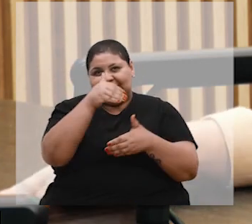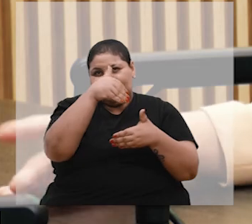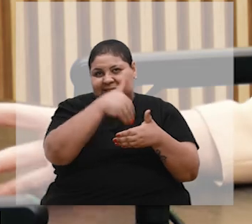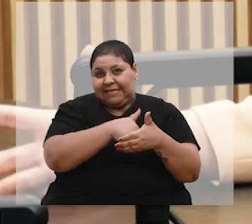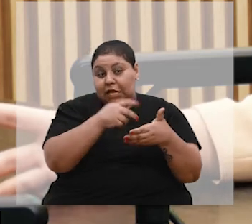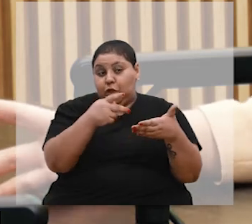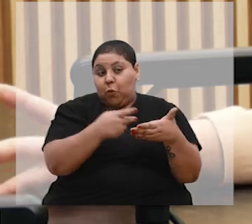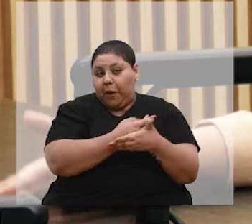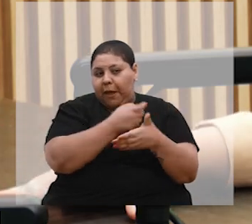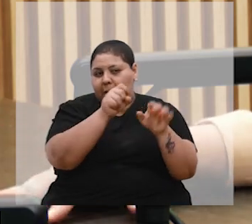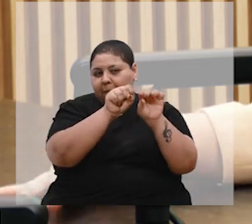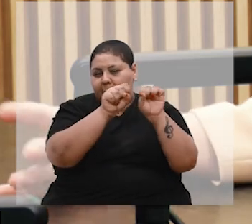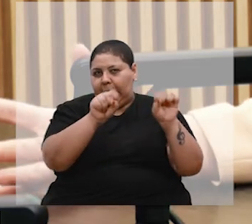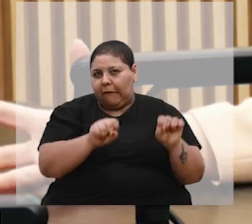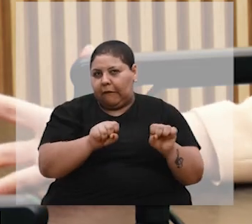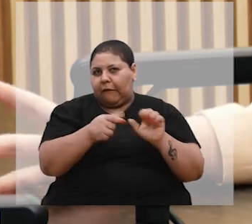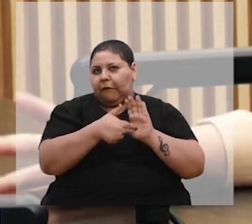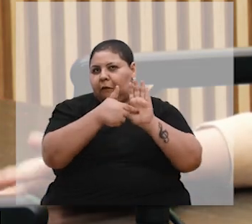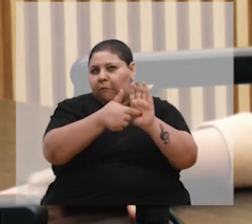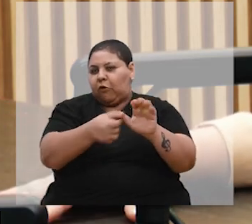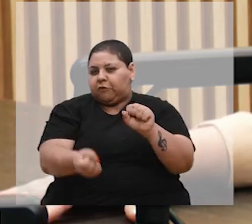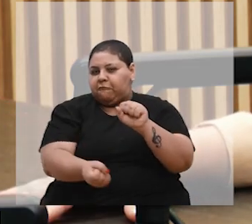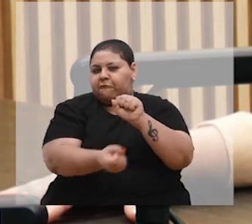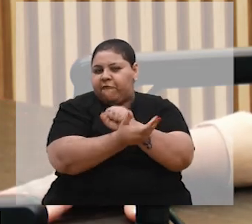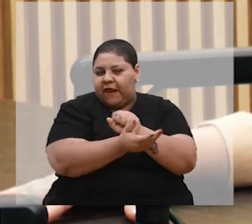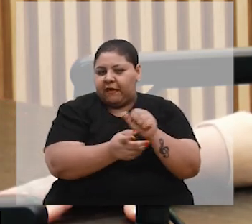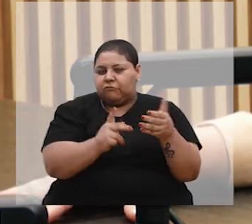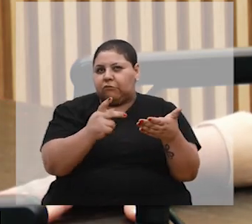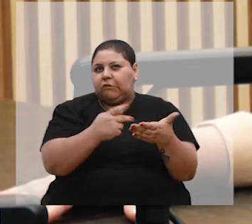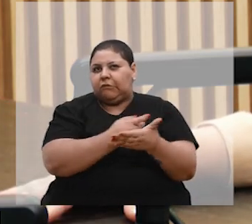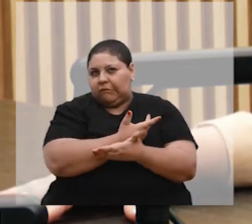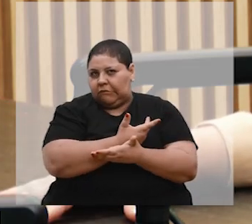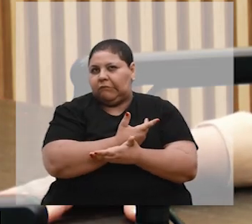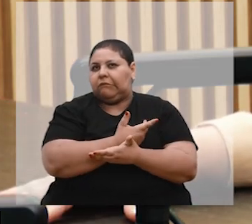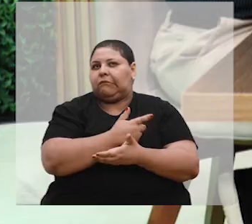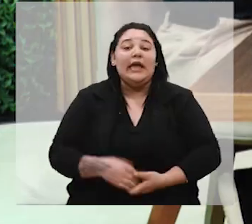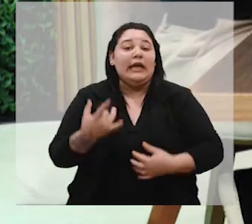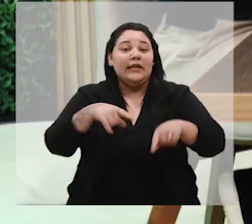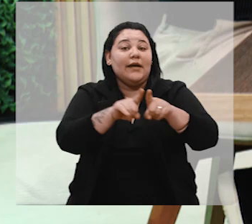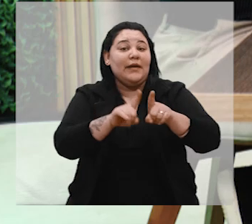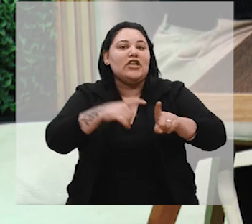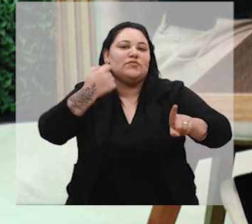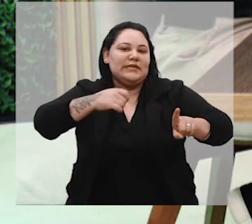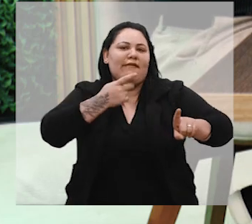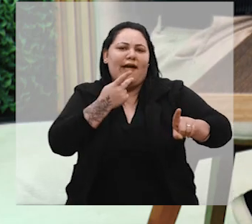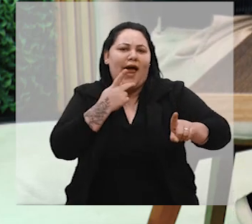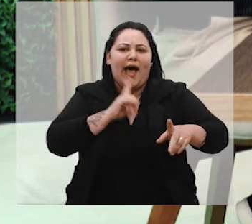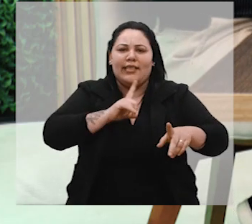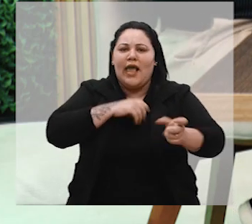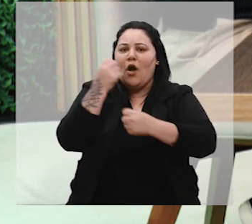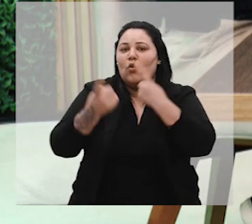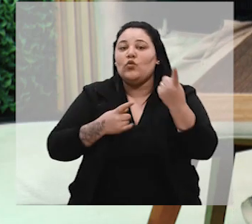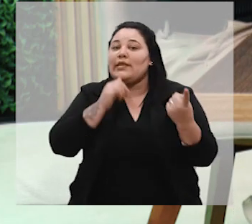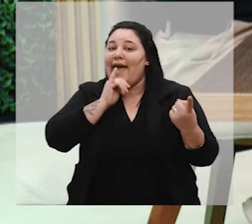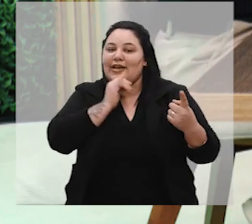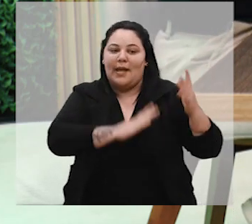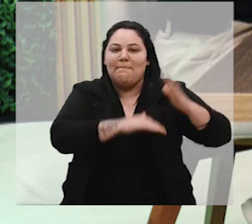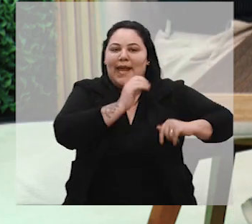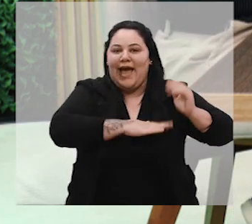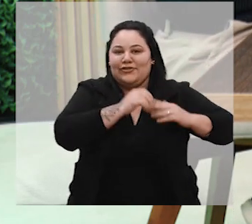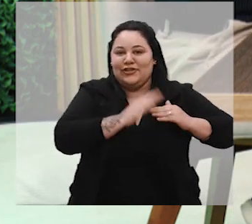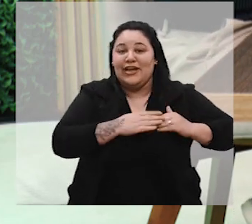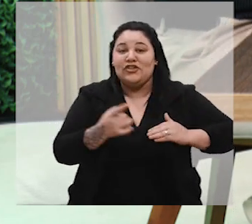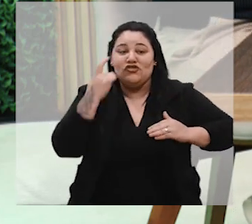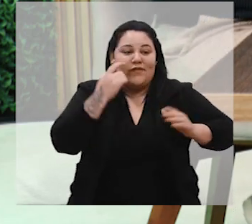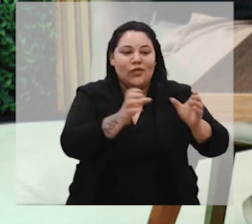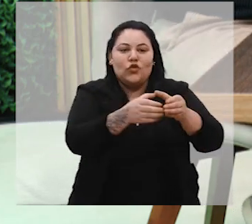que signifique uma fraude, que significa que seja de alguma maneira corrompível. E sem falar dos testes, da prática que a gente vê